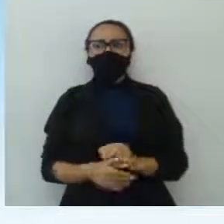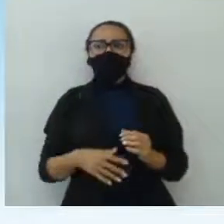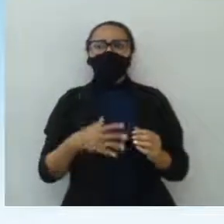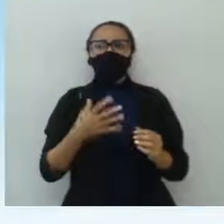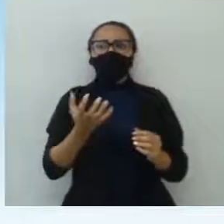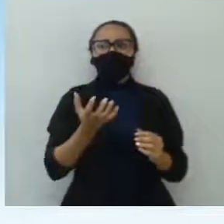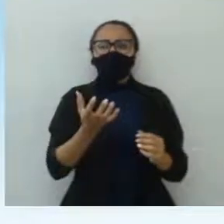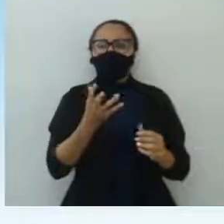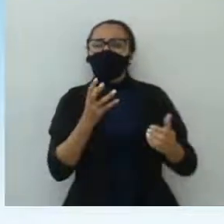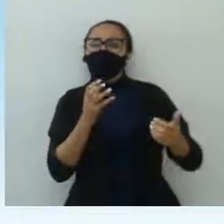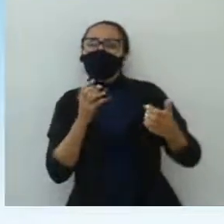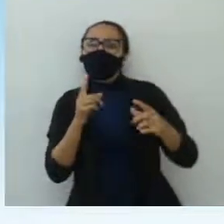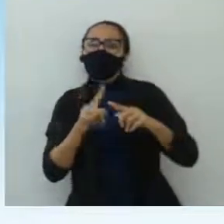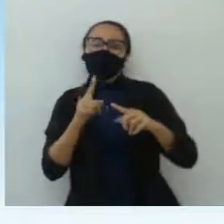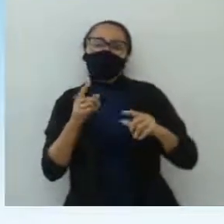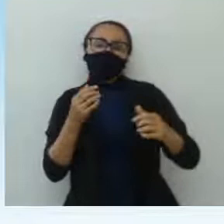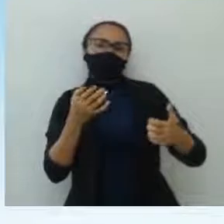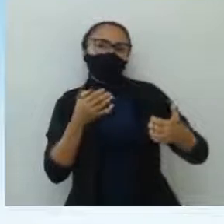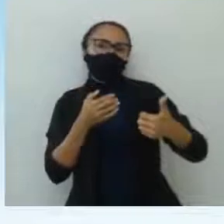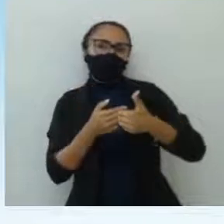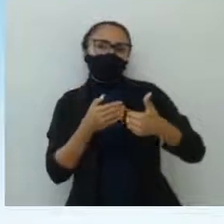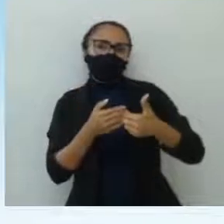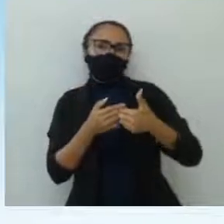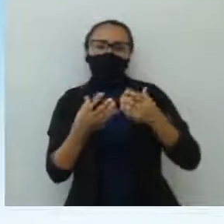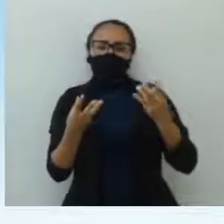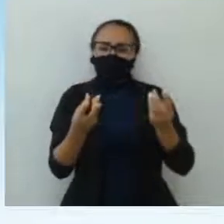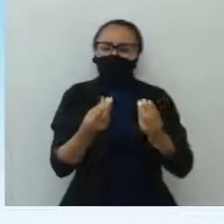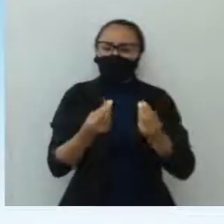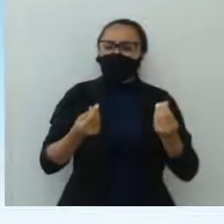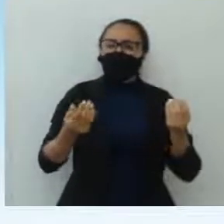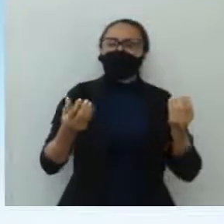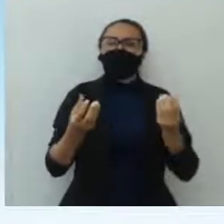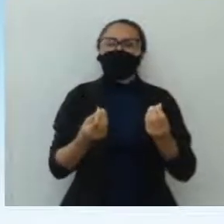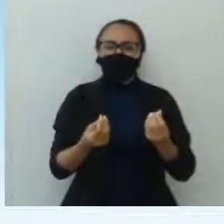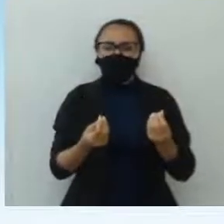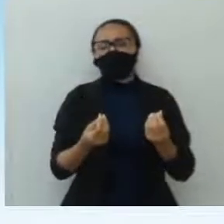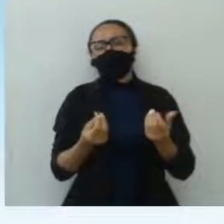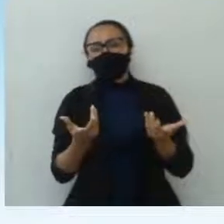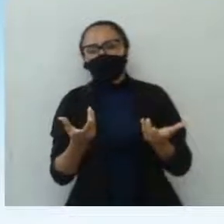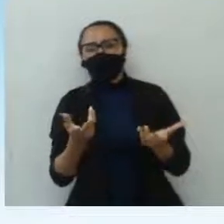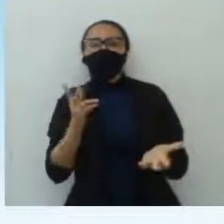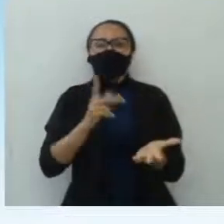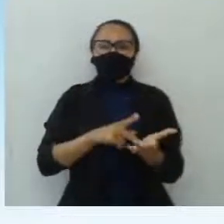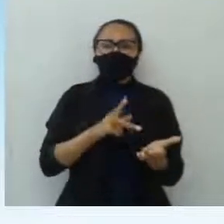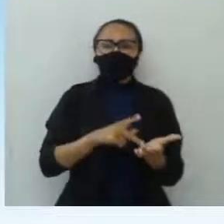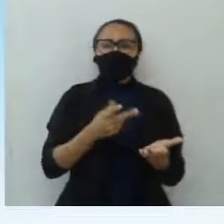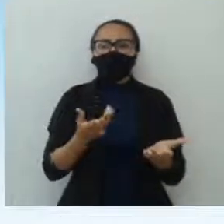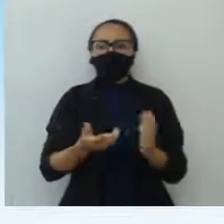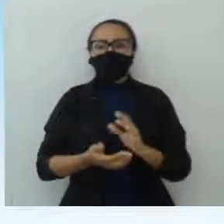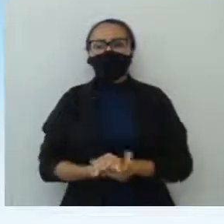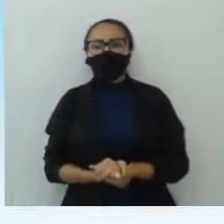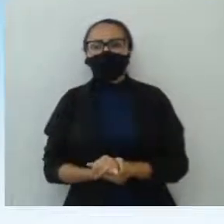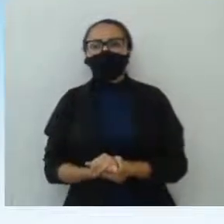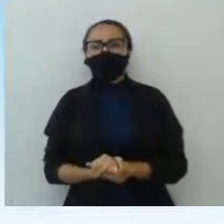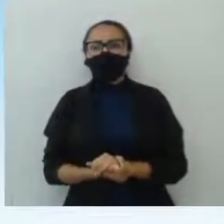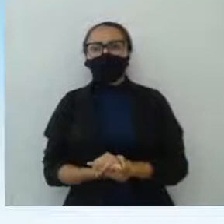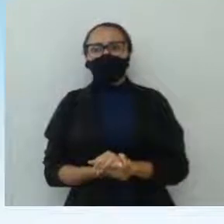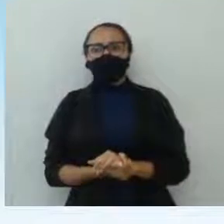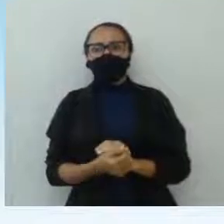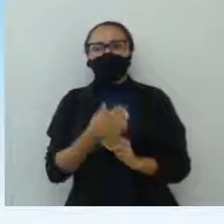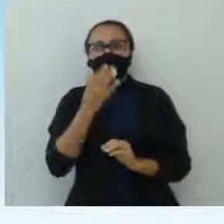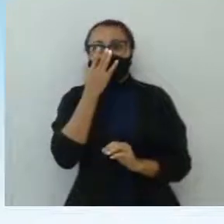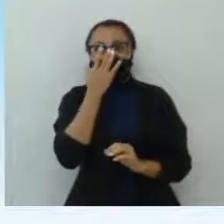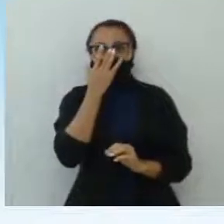mais próximo da essência da interpretação, da essência da personalidade. Então,